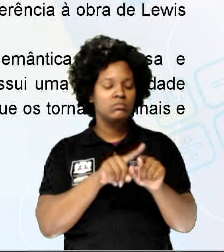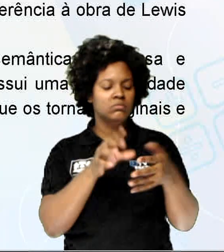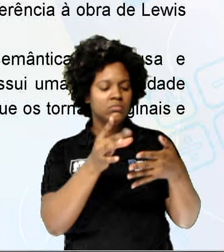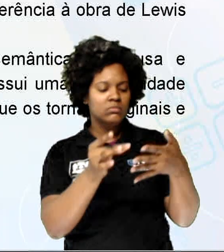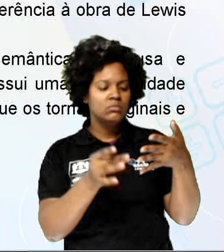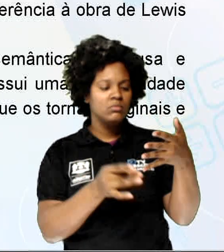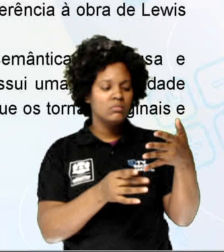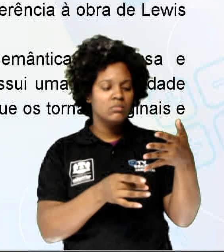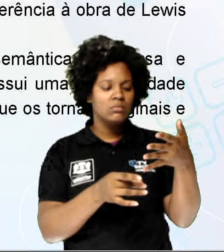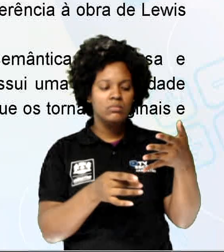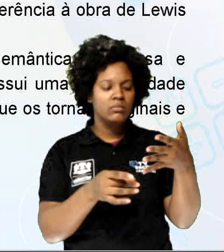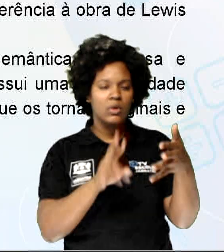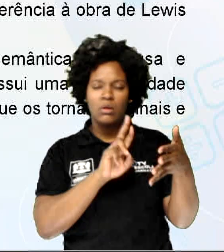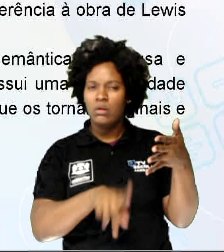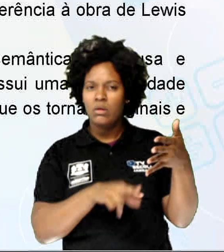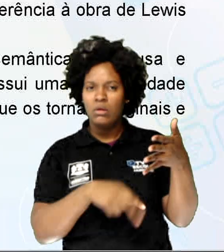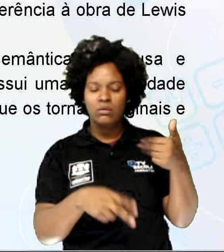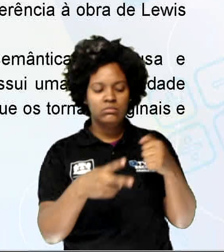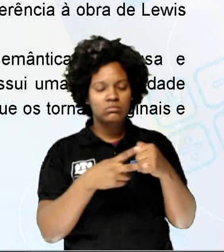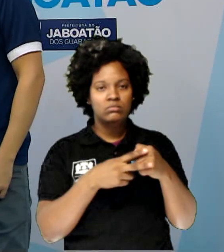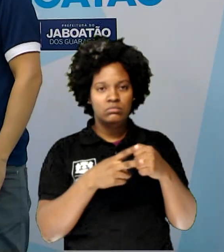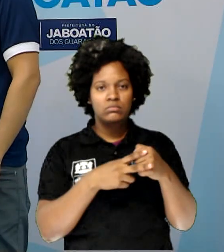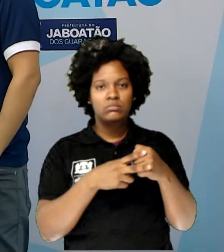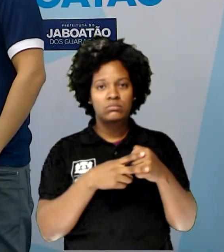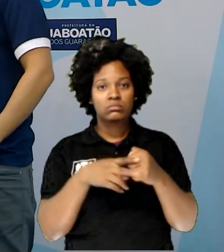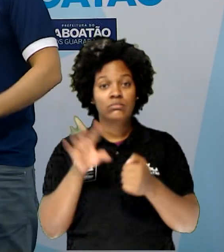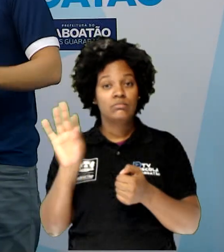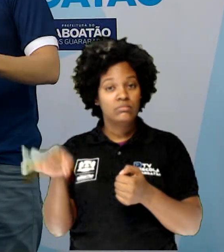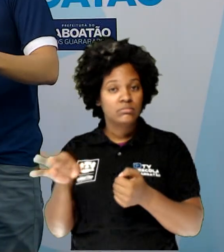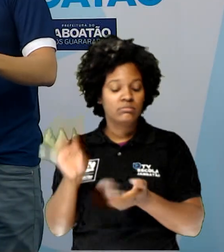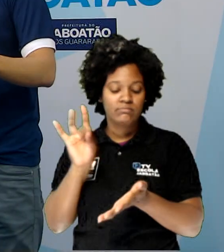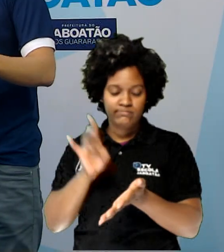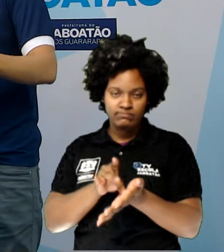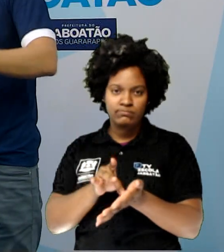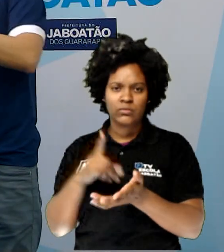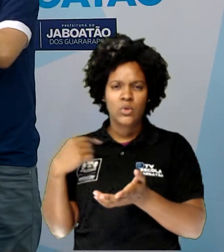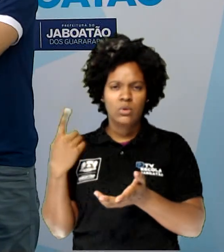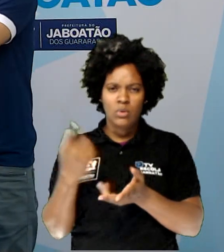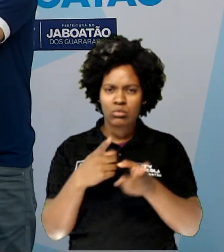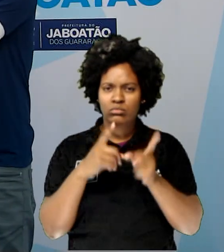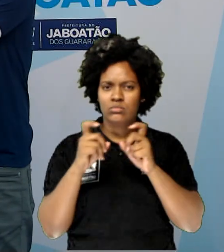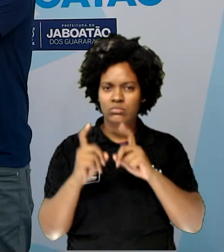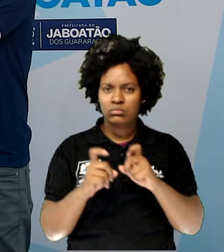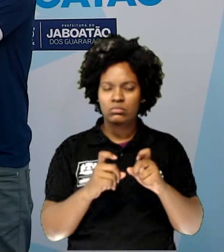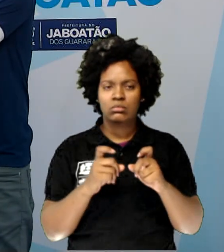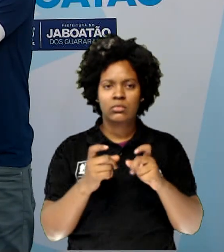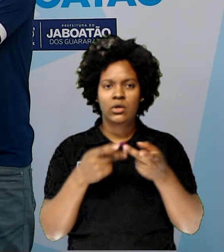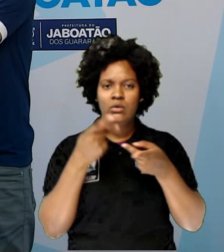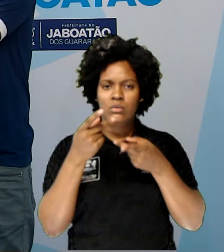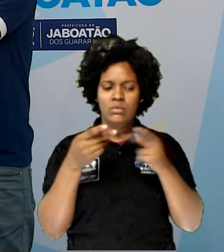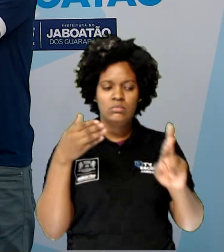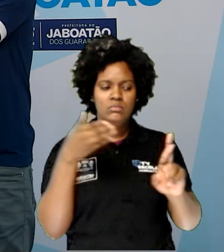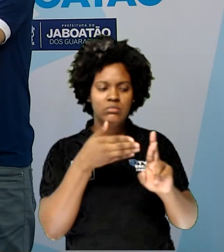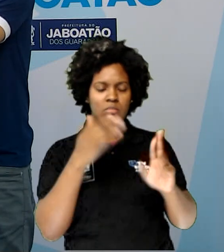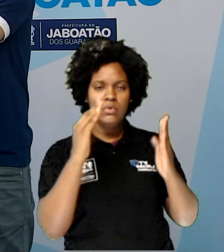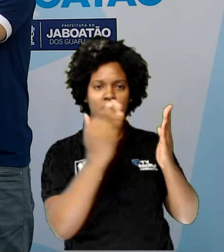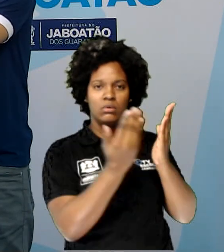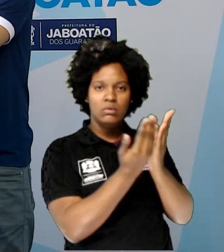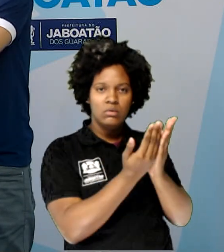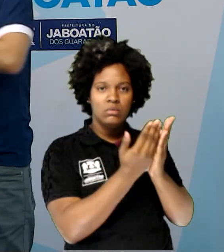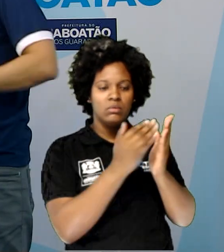não verbais. Com certeza esse item é verdadeiro. Comentei agora mesmo com vocês que as referências do